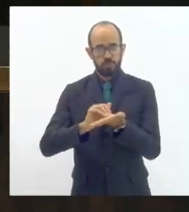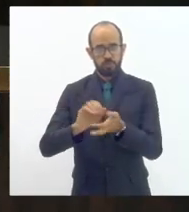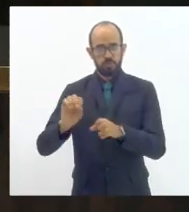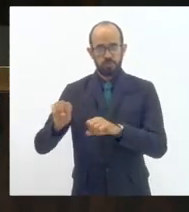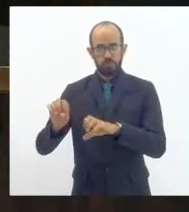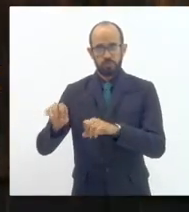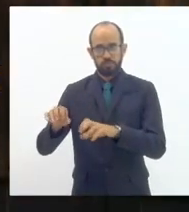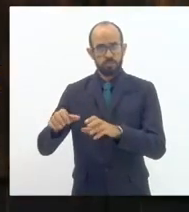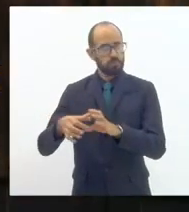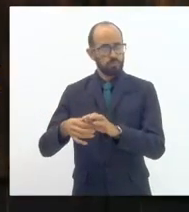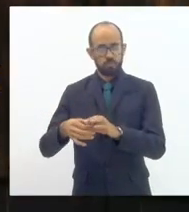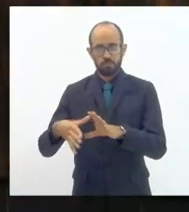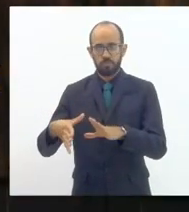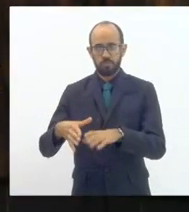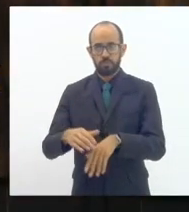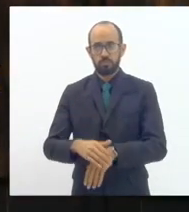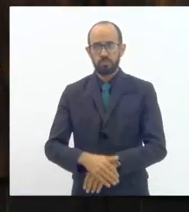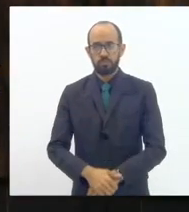vontade.